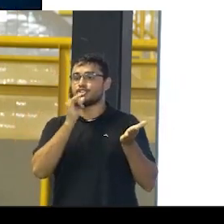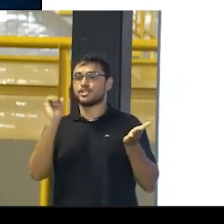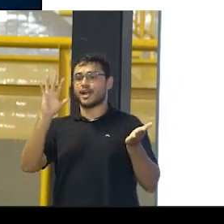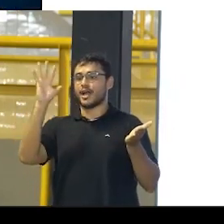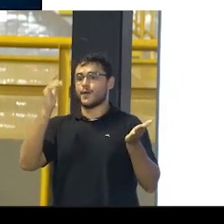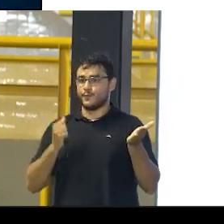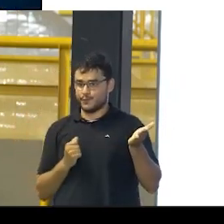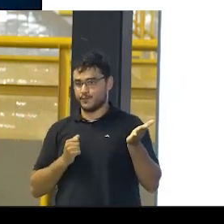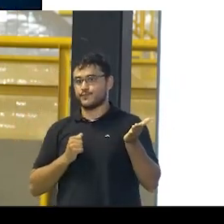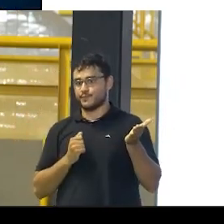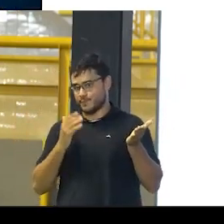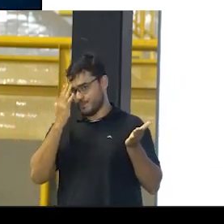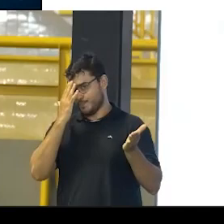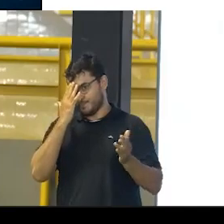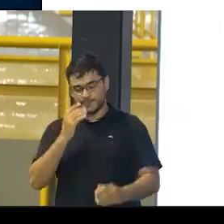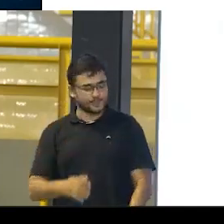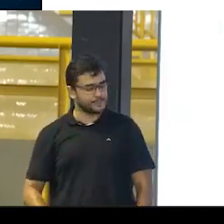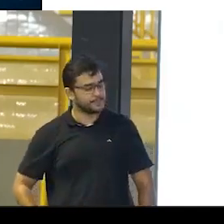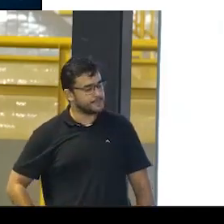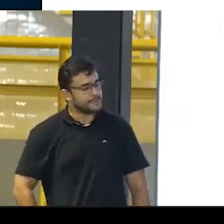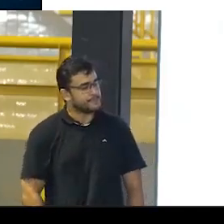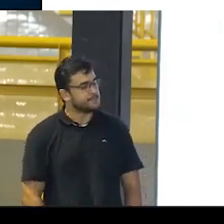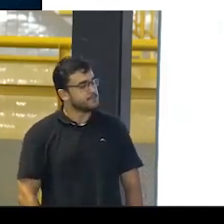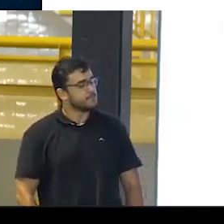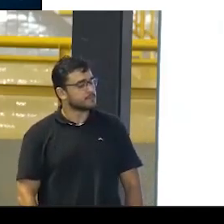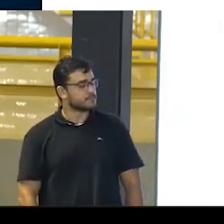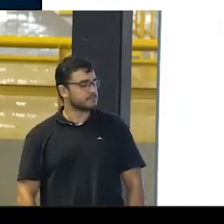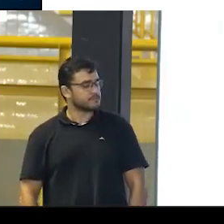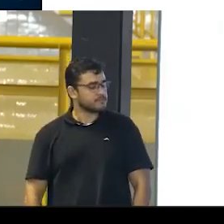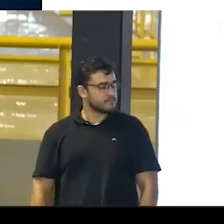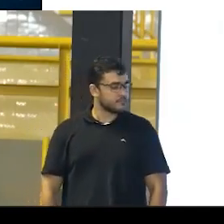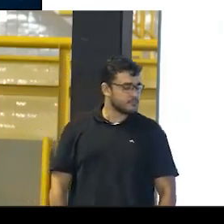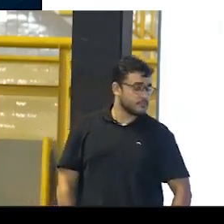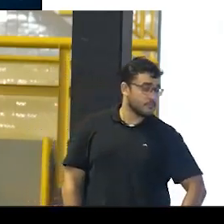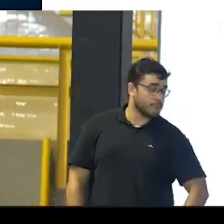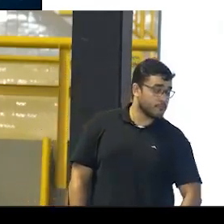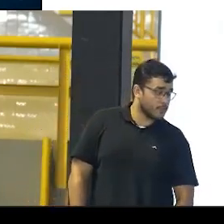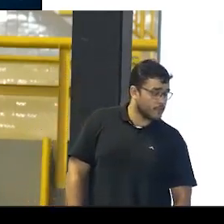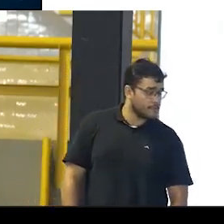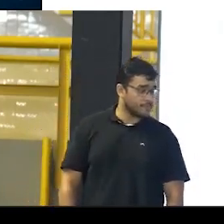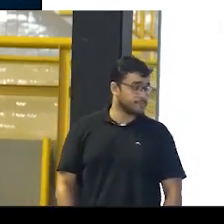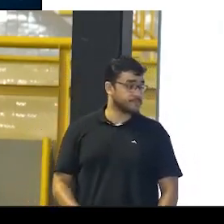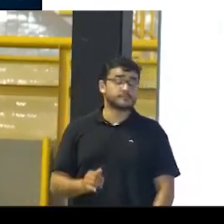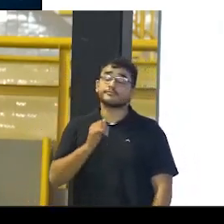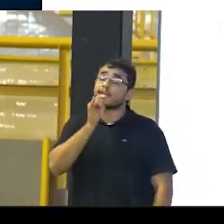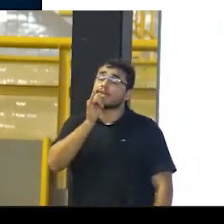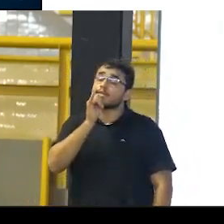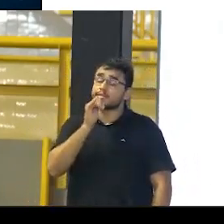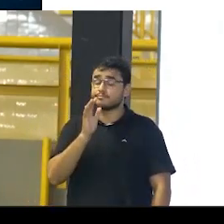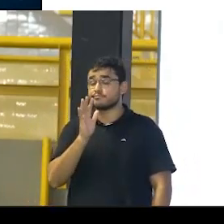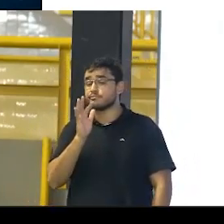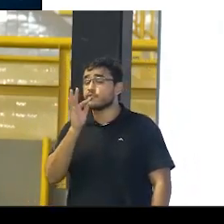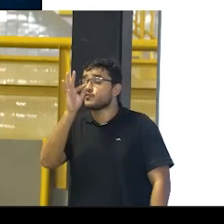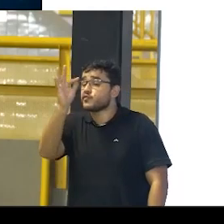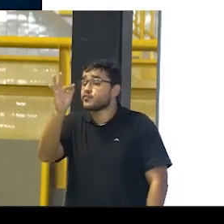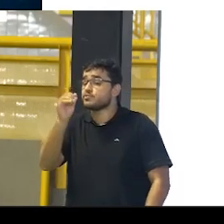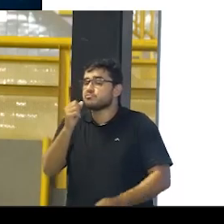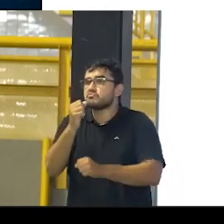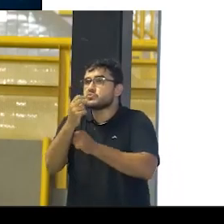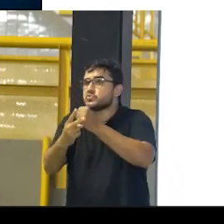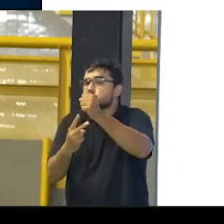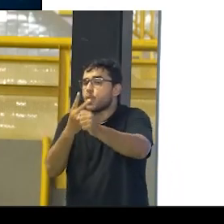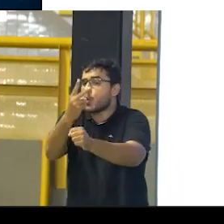nós. Ok? Professor, suponhamos que nos próximos 2, 3 anos